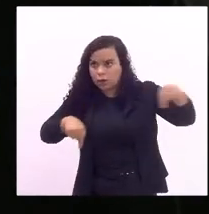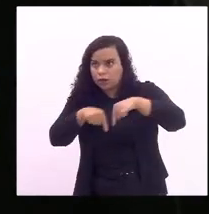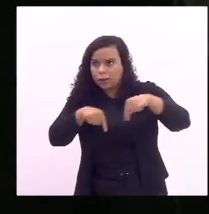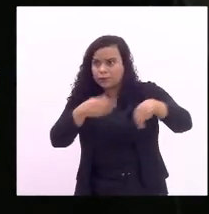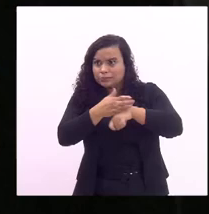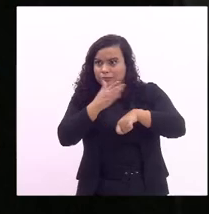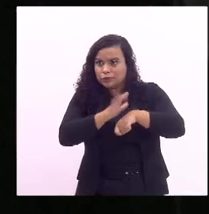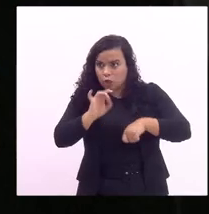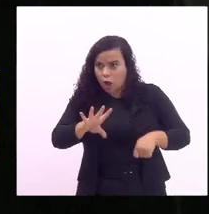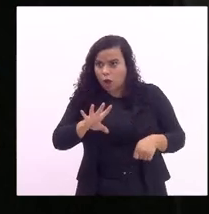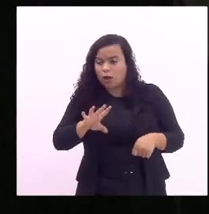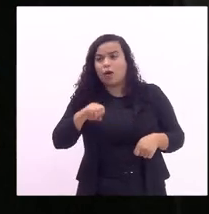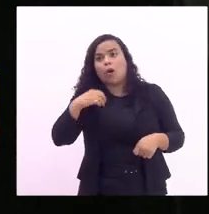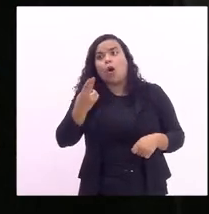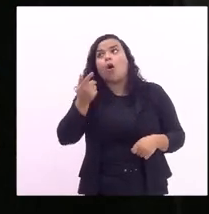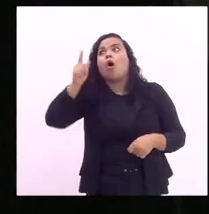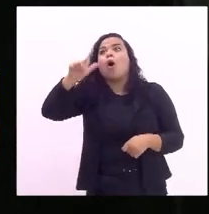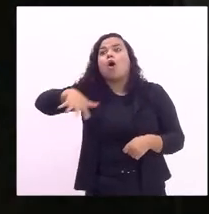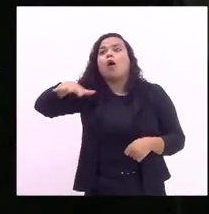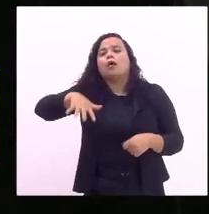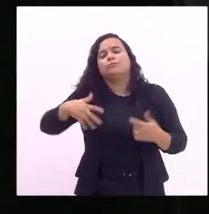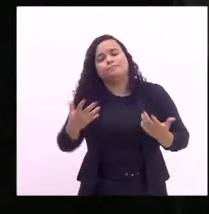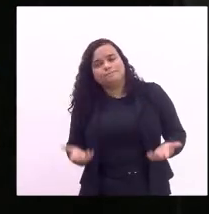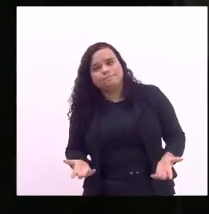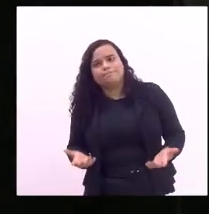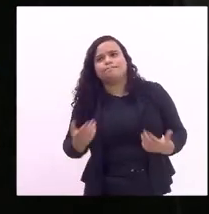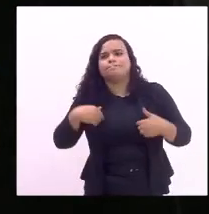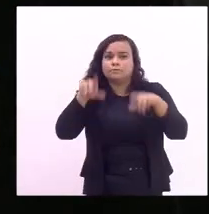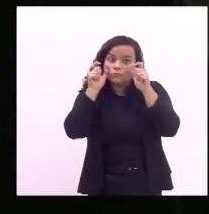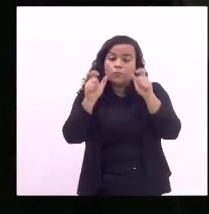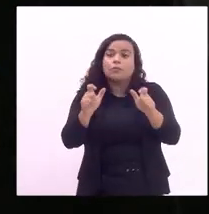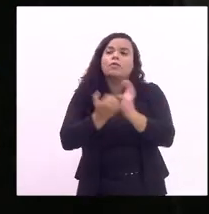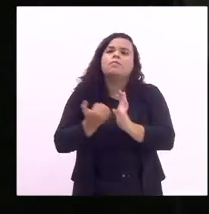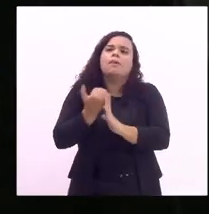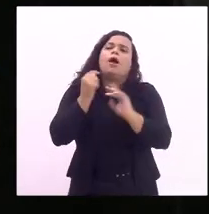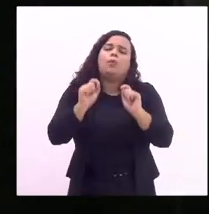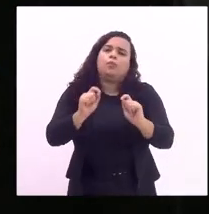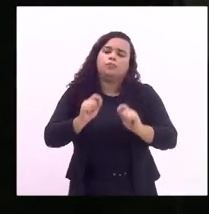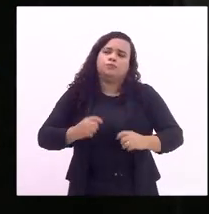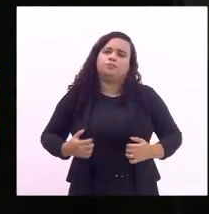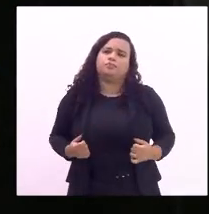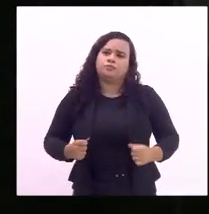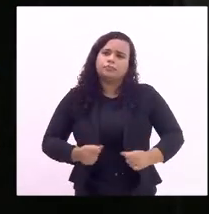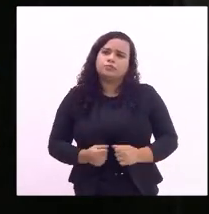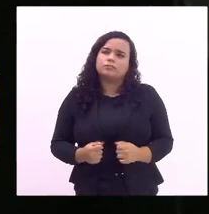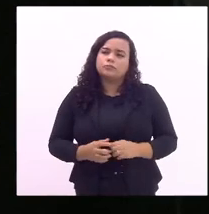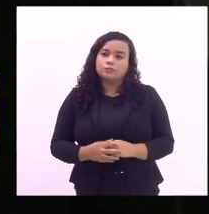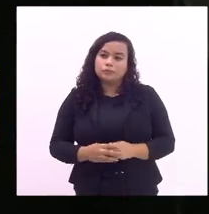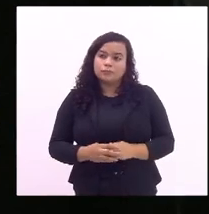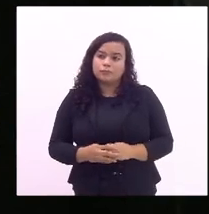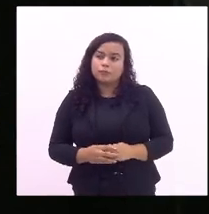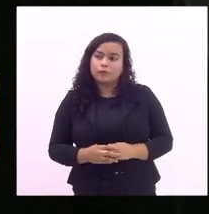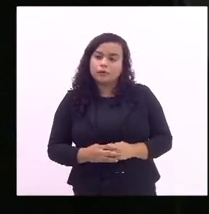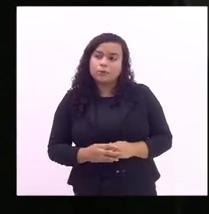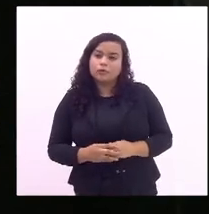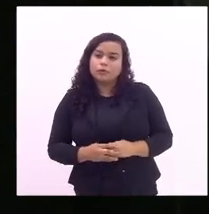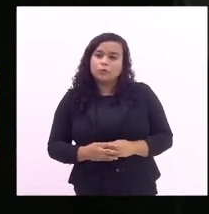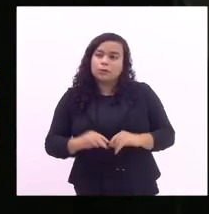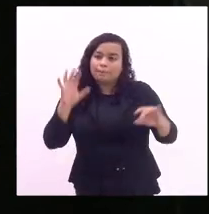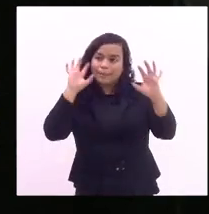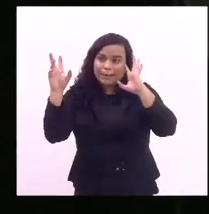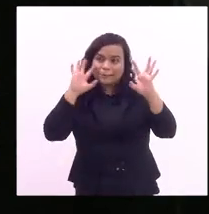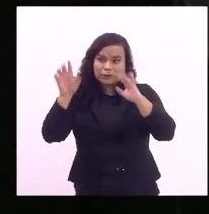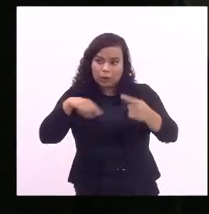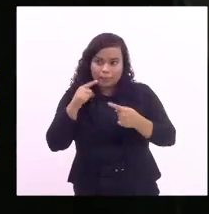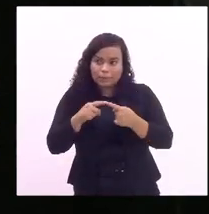E o que chama mais atenção, deputados, é que nessa lógica